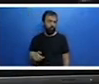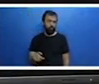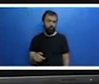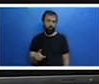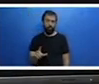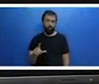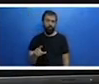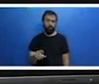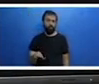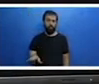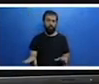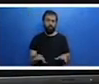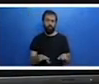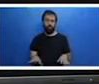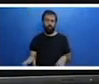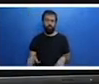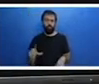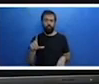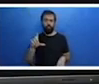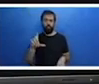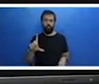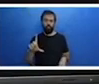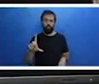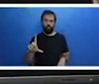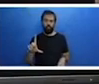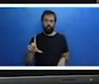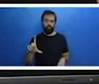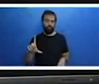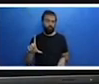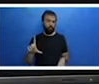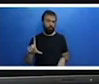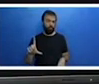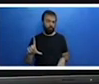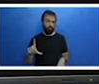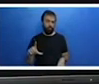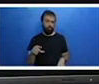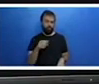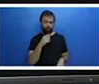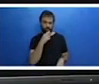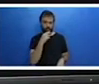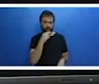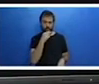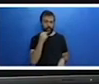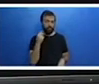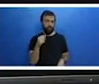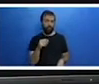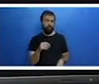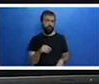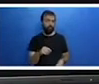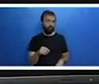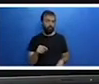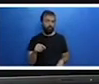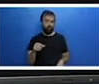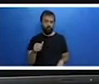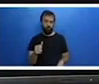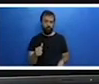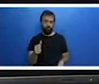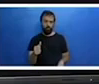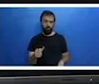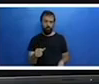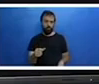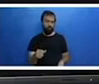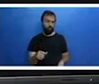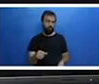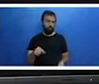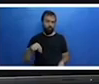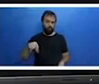faz, você assim, a movimentação dele é em 3 etapas, eu falo assim, você conta assim, cavalo